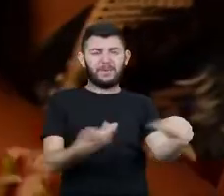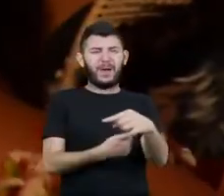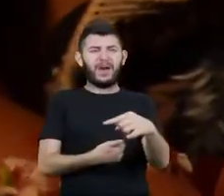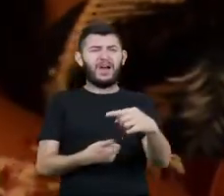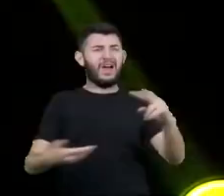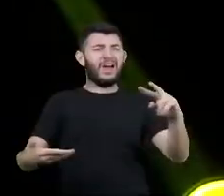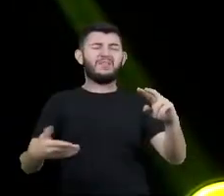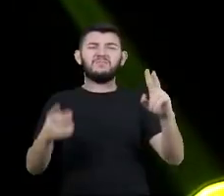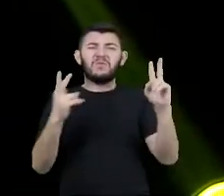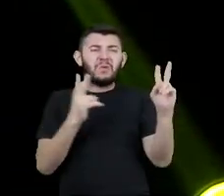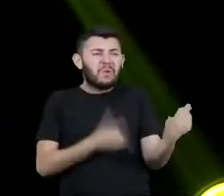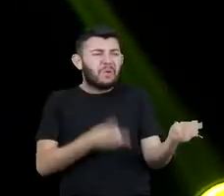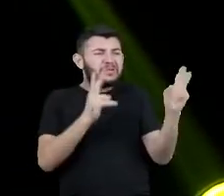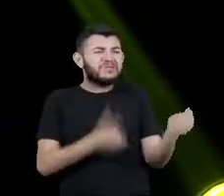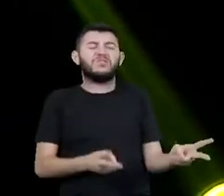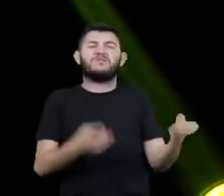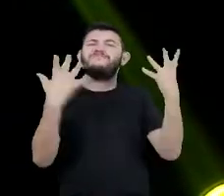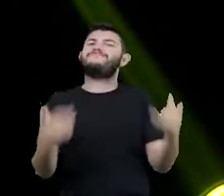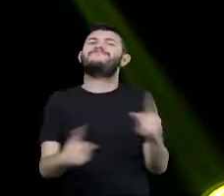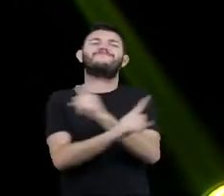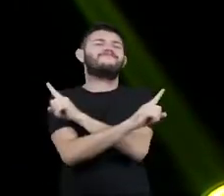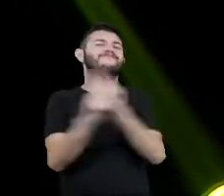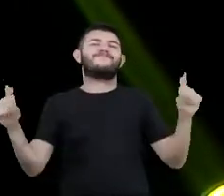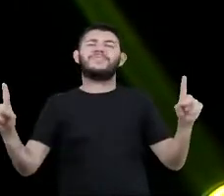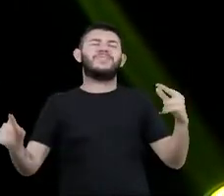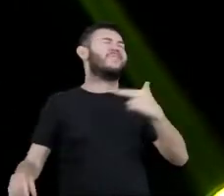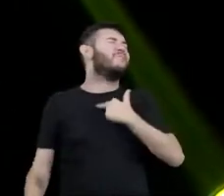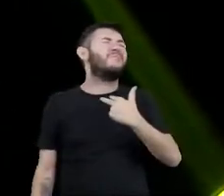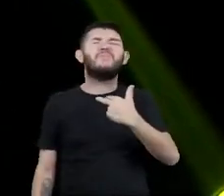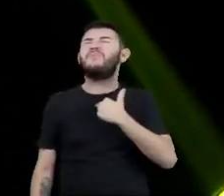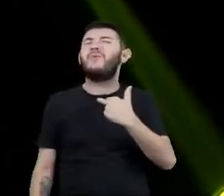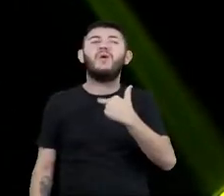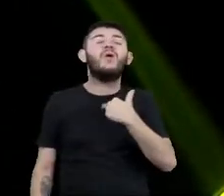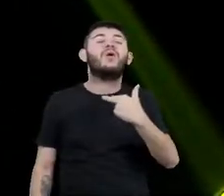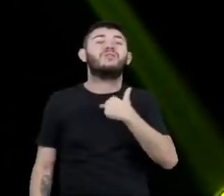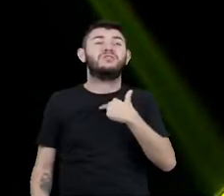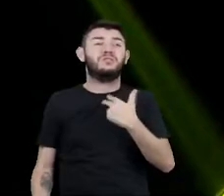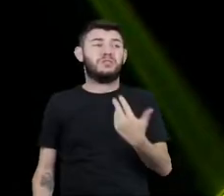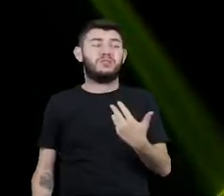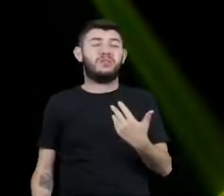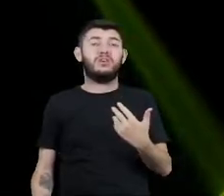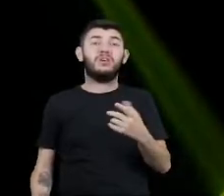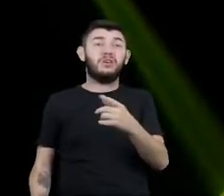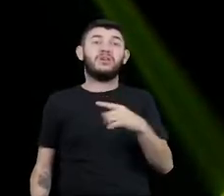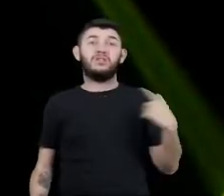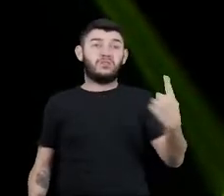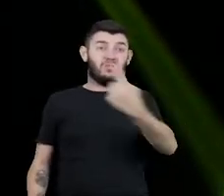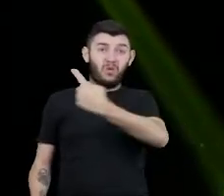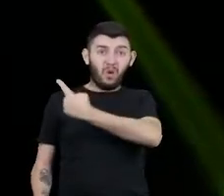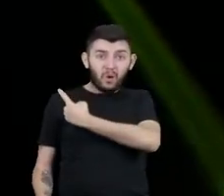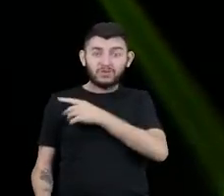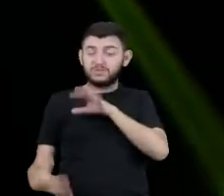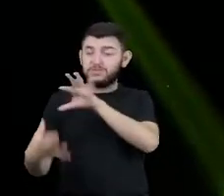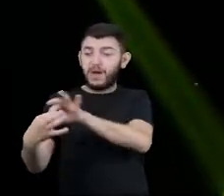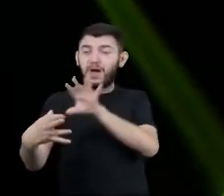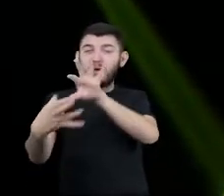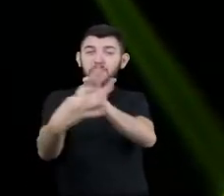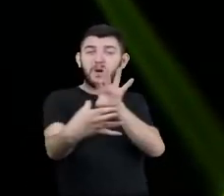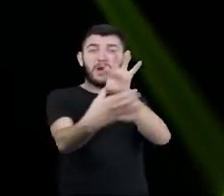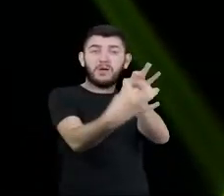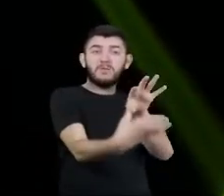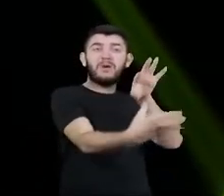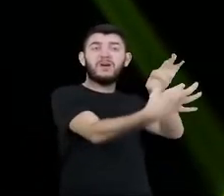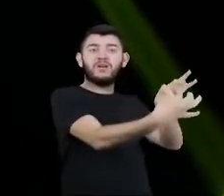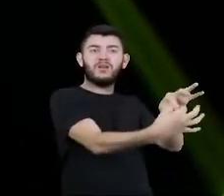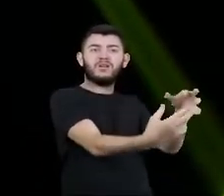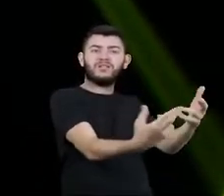E é por isso que a gente tem que assumir a responsabilidade de defender a nossa democracia